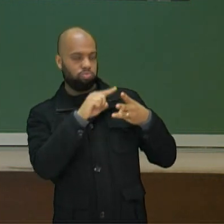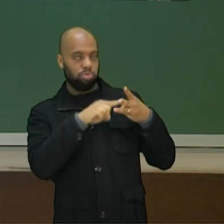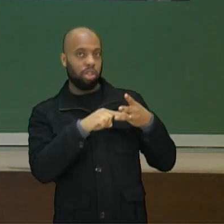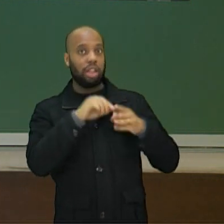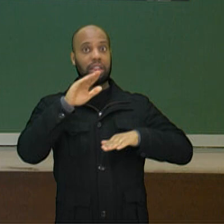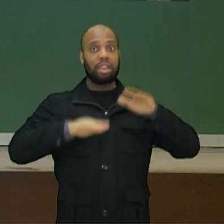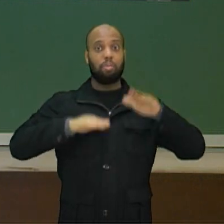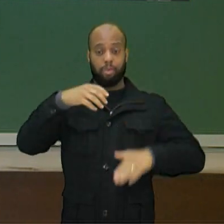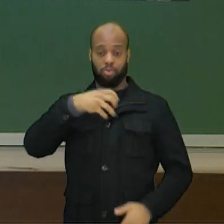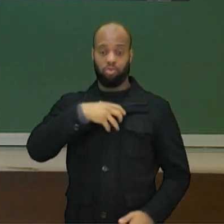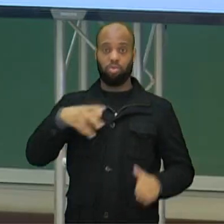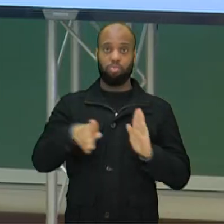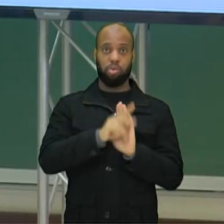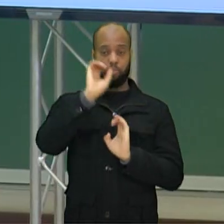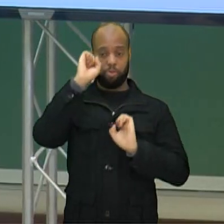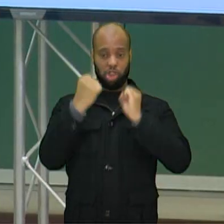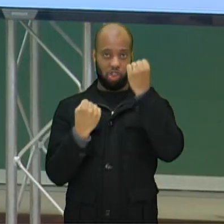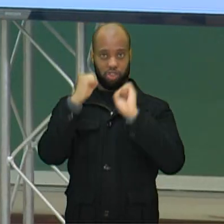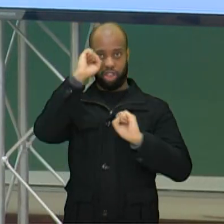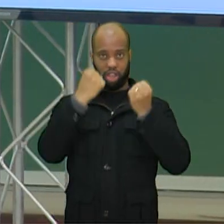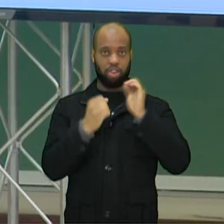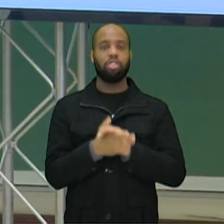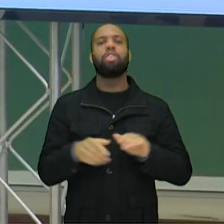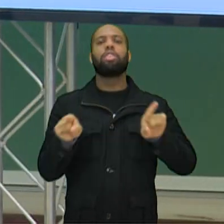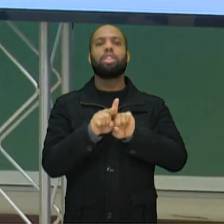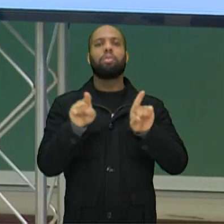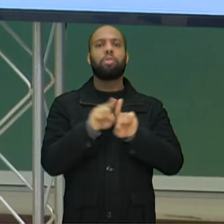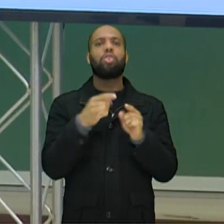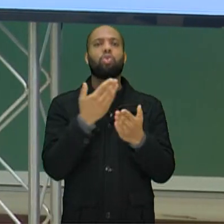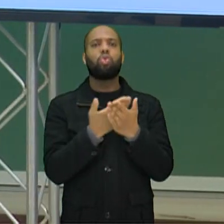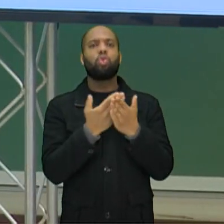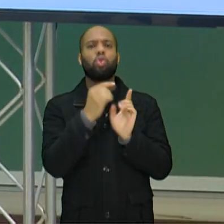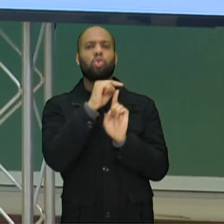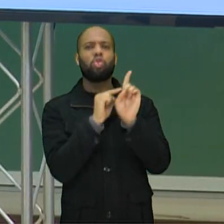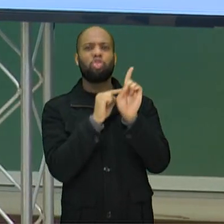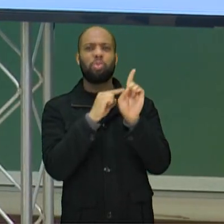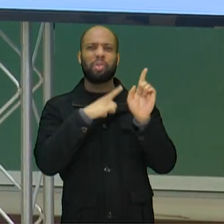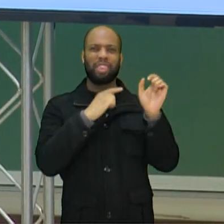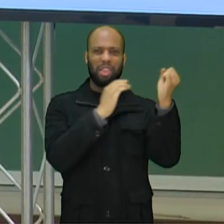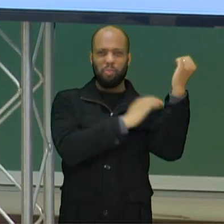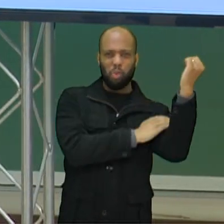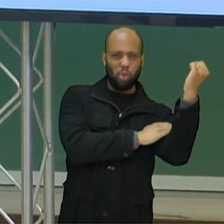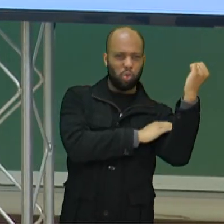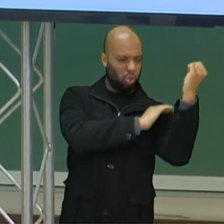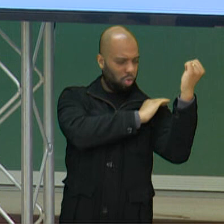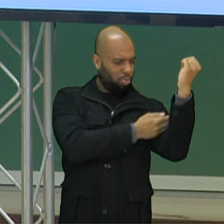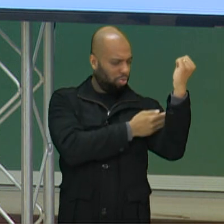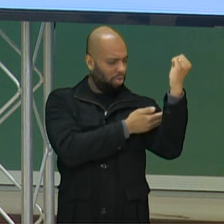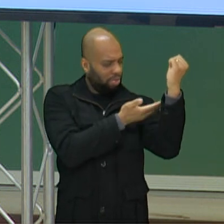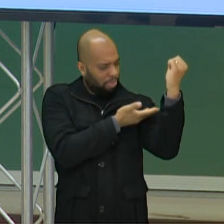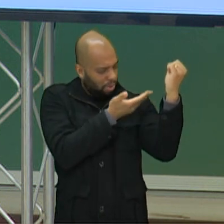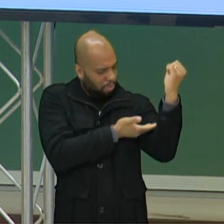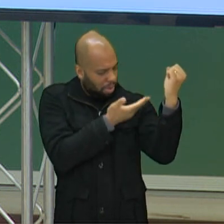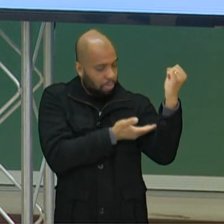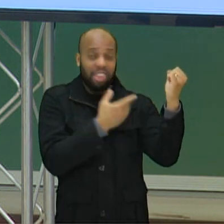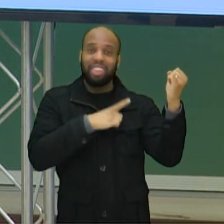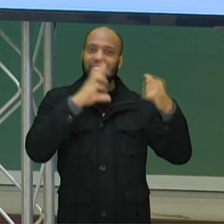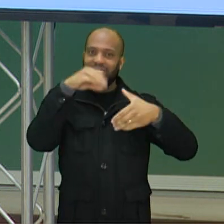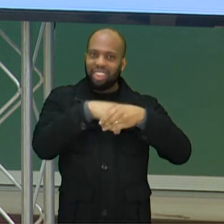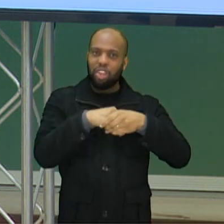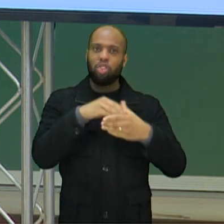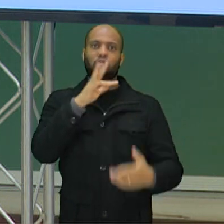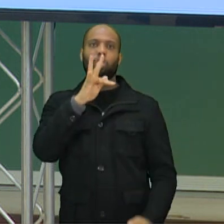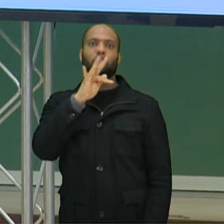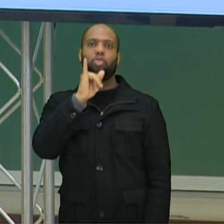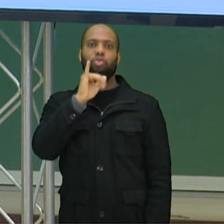físico. Falamos ainda sobre os tipos de fibras musculares. Então, nós temos fibras tipo 1, ou seja, aquelas de